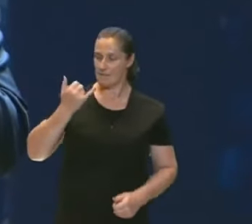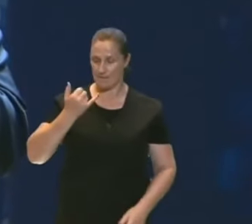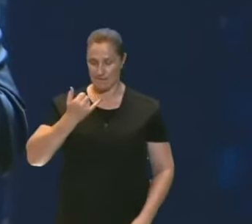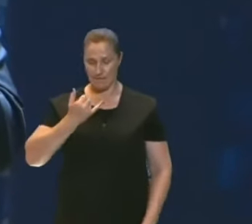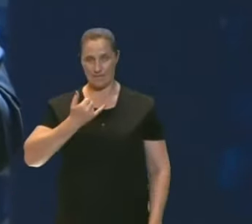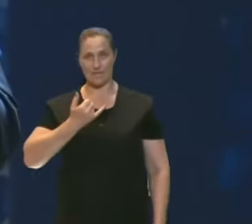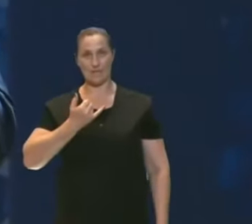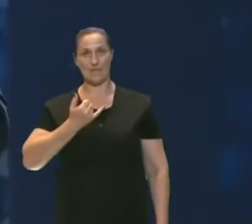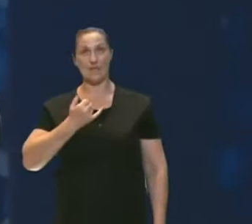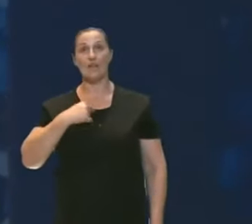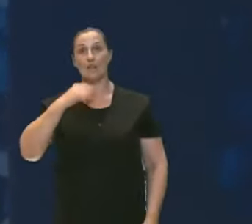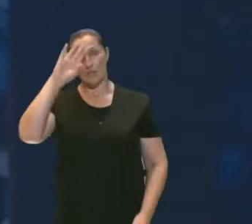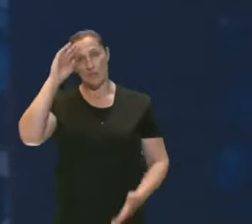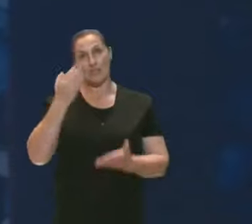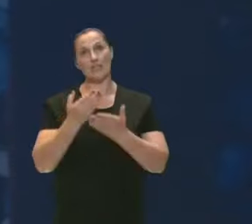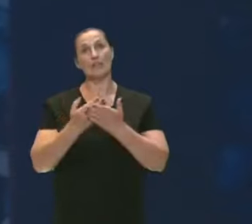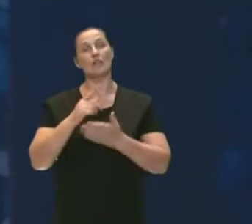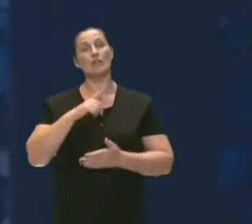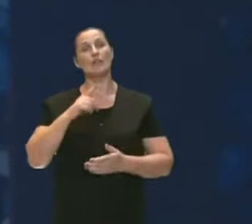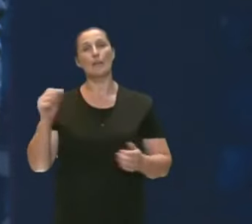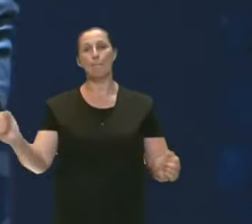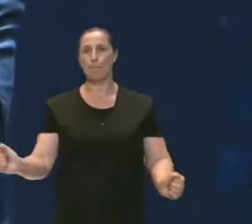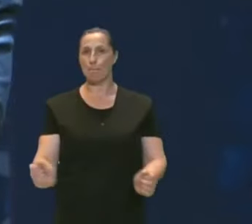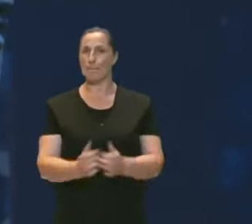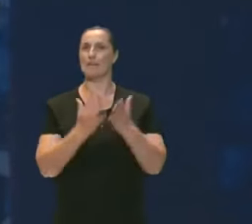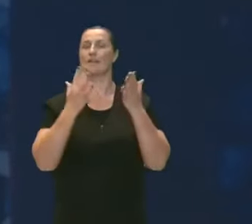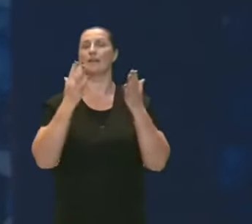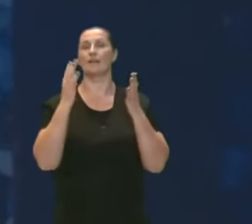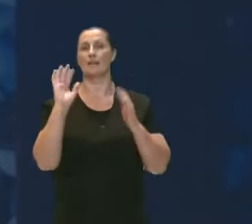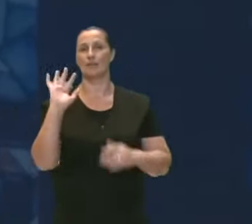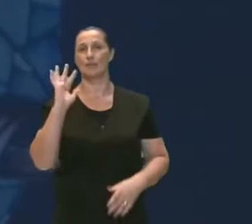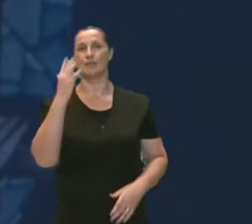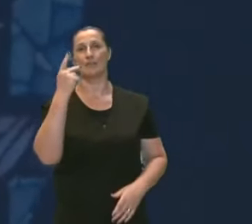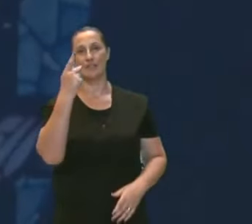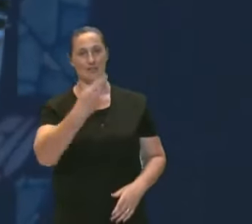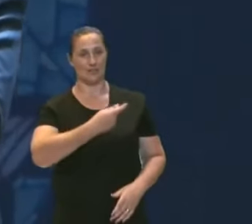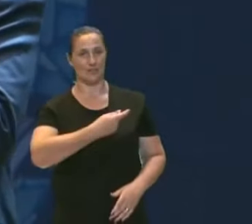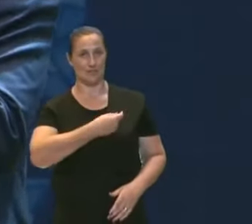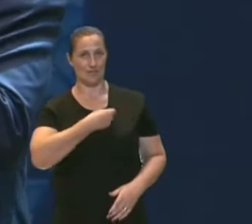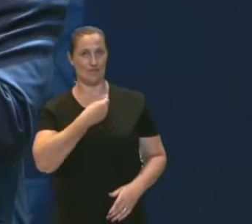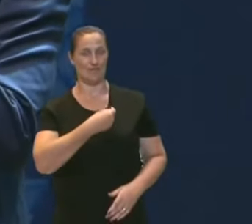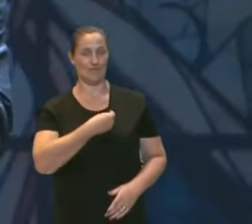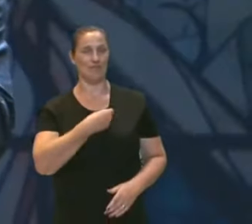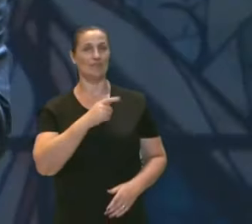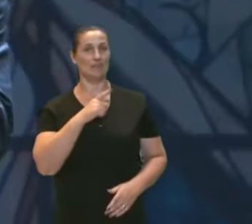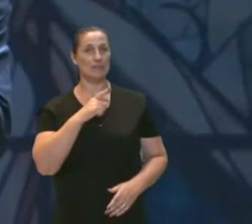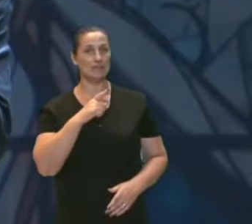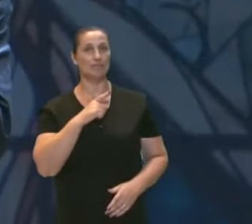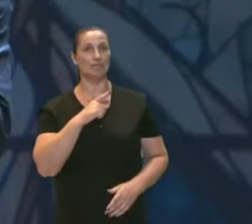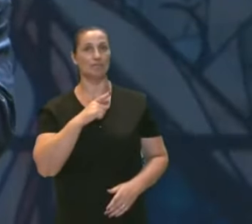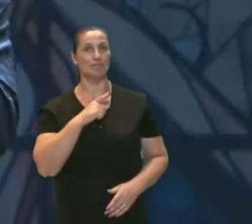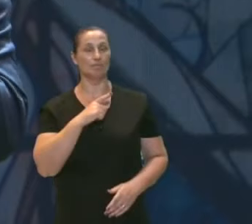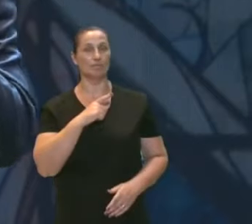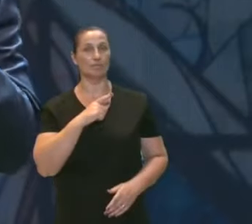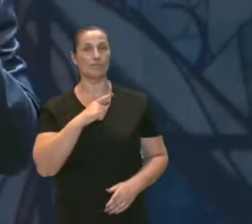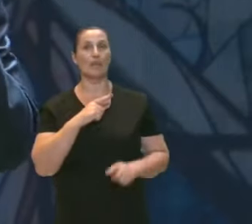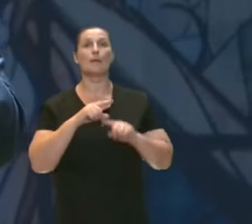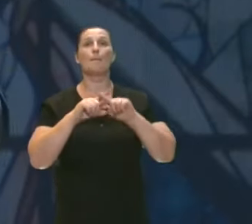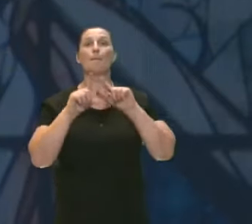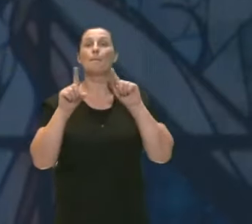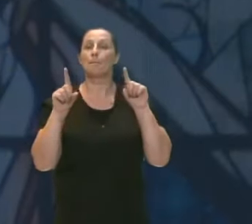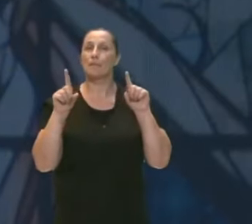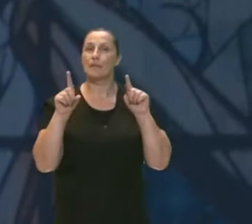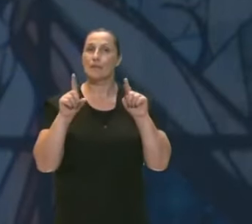que tem milagres do Senhor para acontecer na tua casa, mas começa com a tua